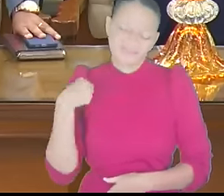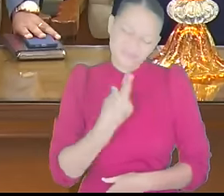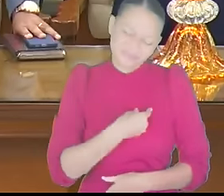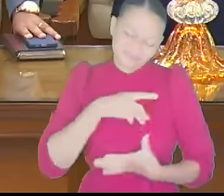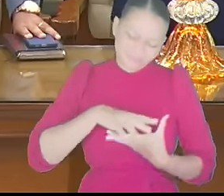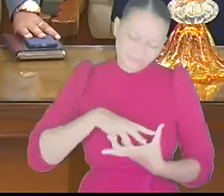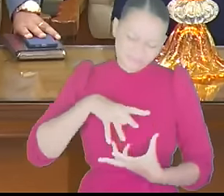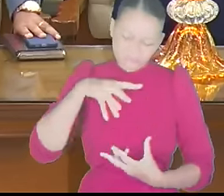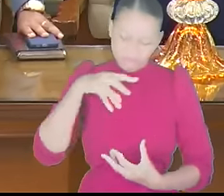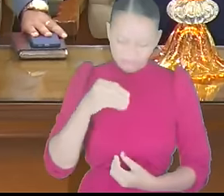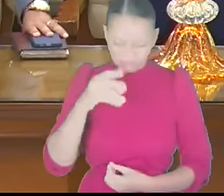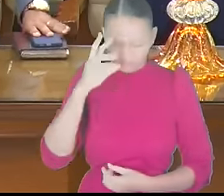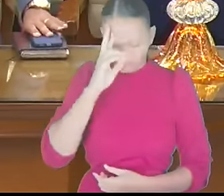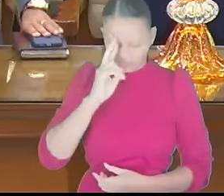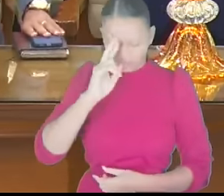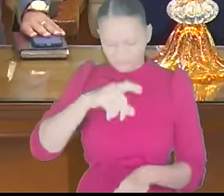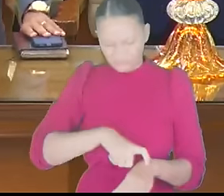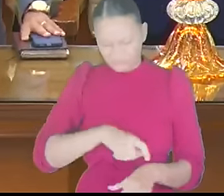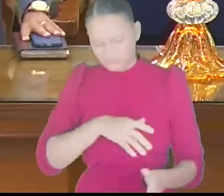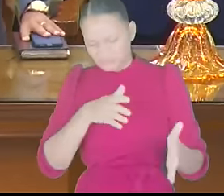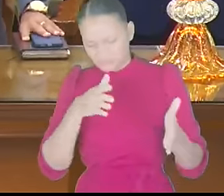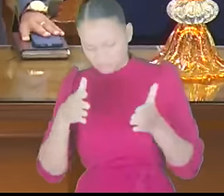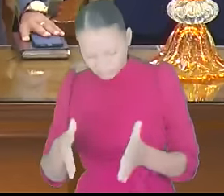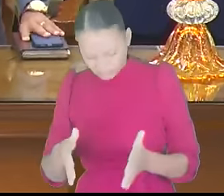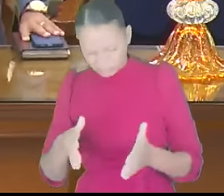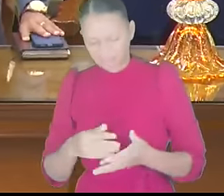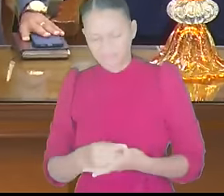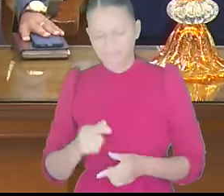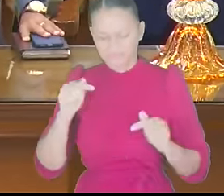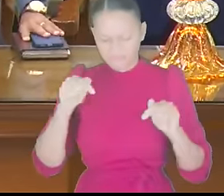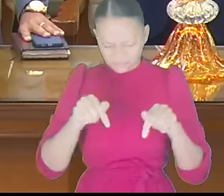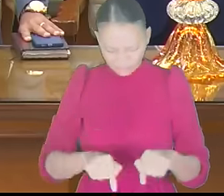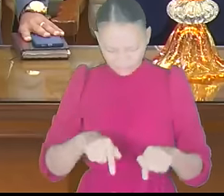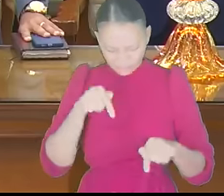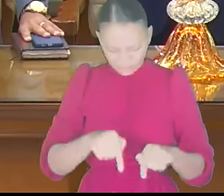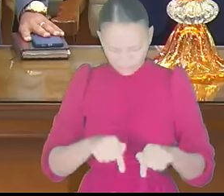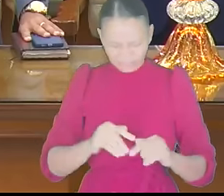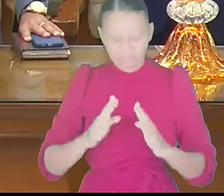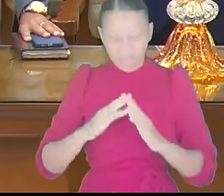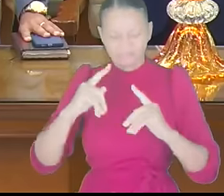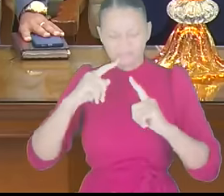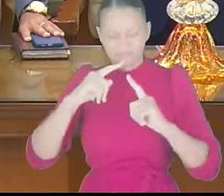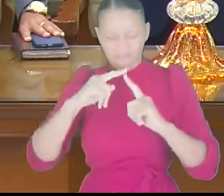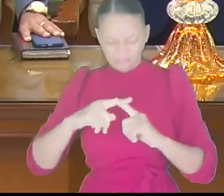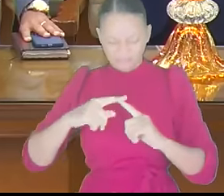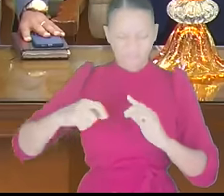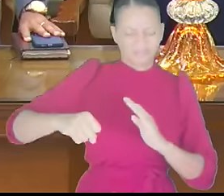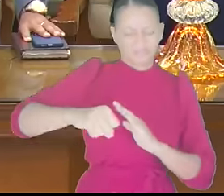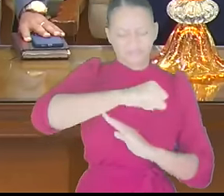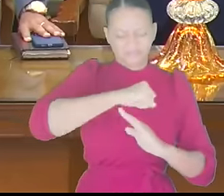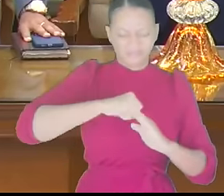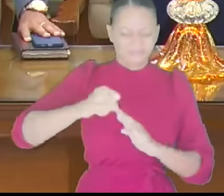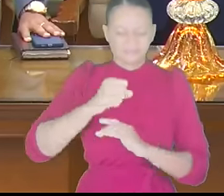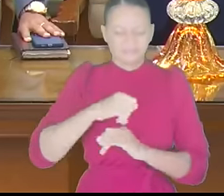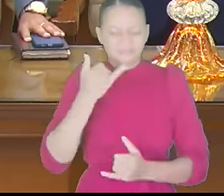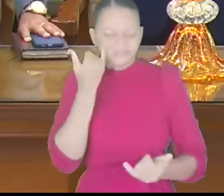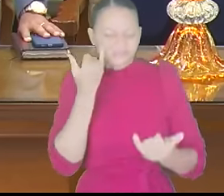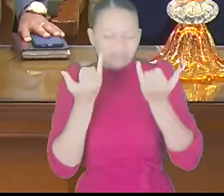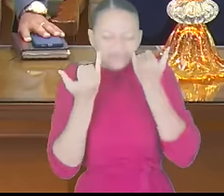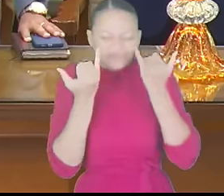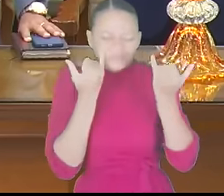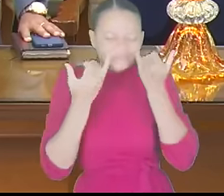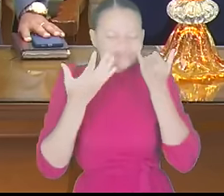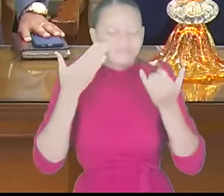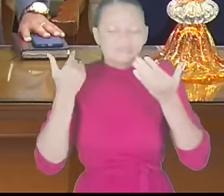alma, por esse momento que passamos aqui no teu santuário, Senhor, ouvindo, aprendendo a tua